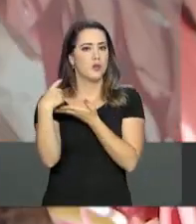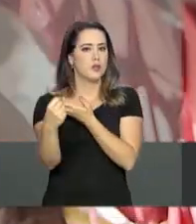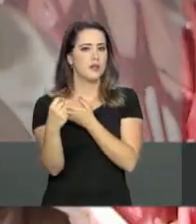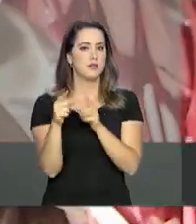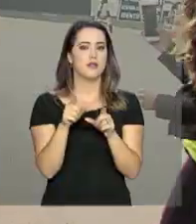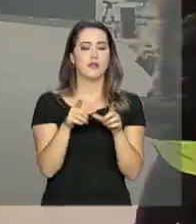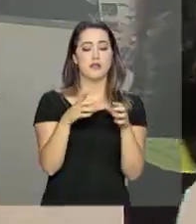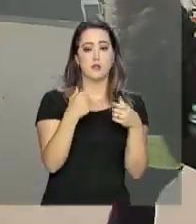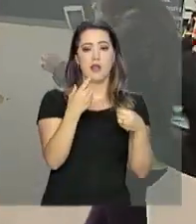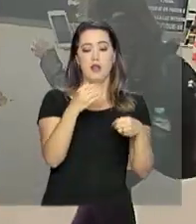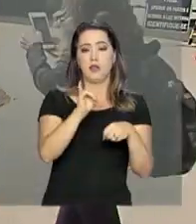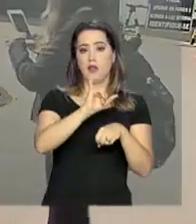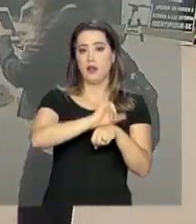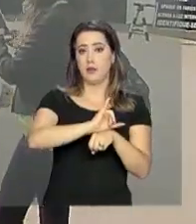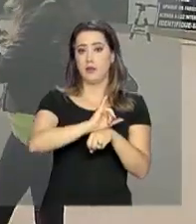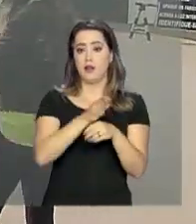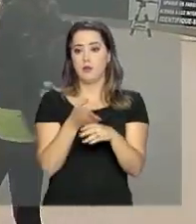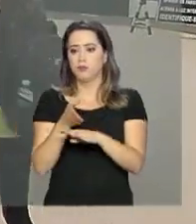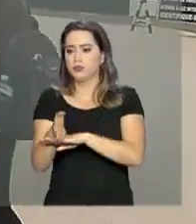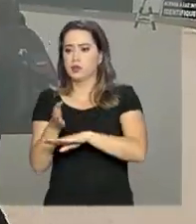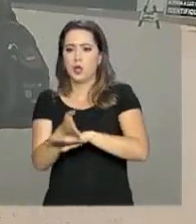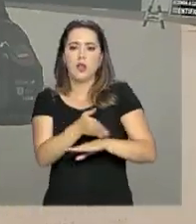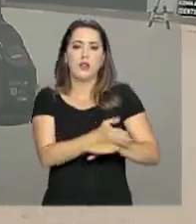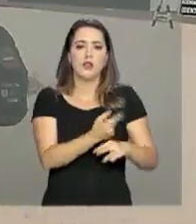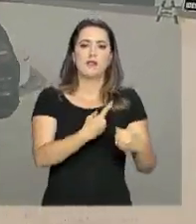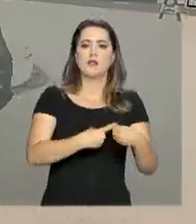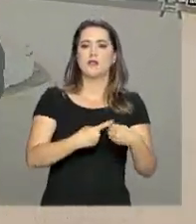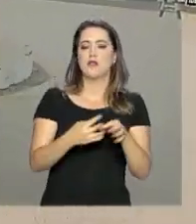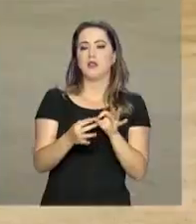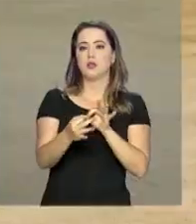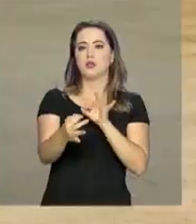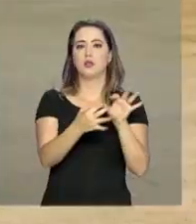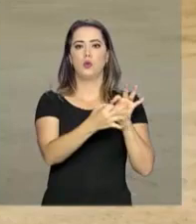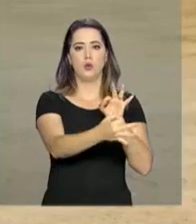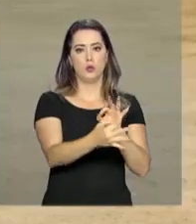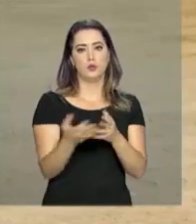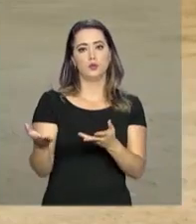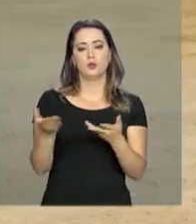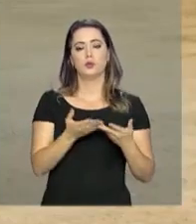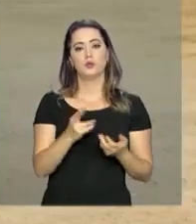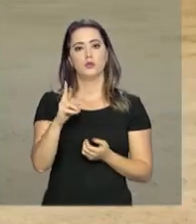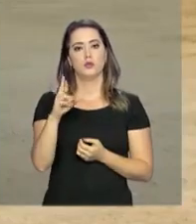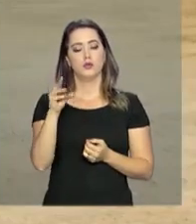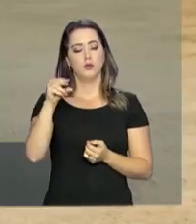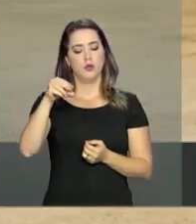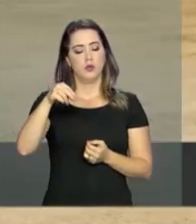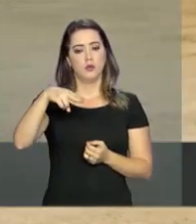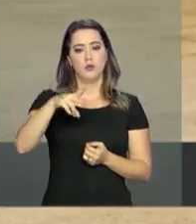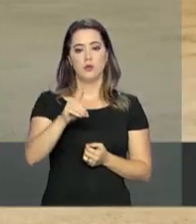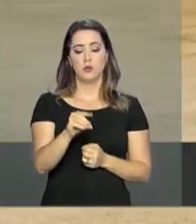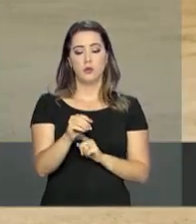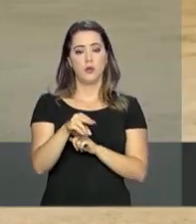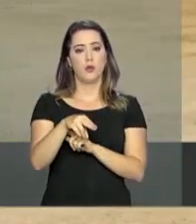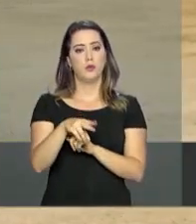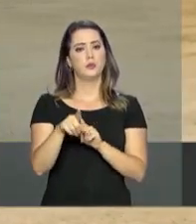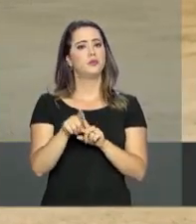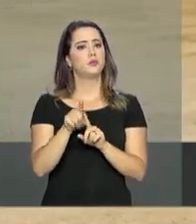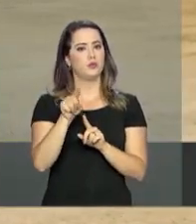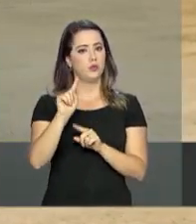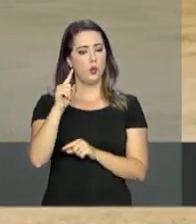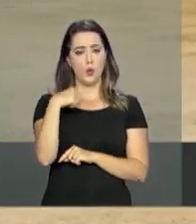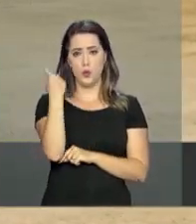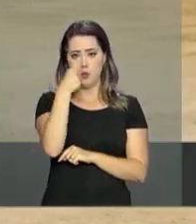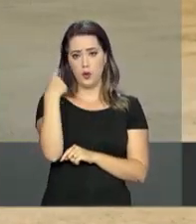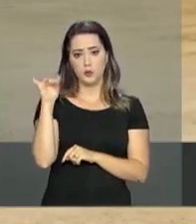de campo grande para as 12 cidades que recebem o projeto rondon depois de pouco mais de uma hora de vôo esse grupo chegou